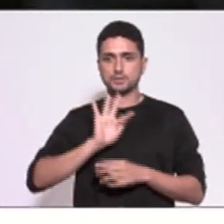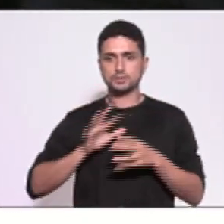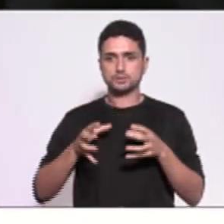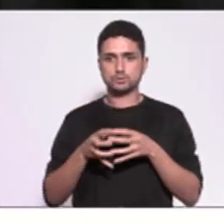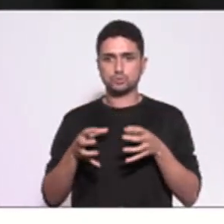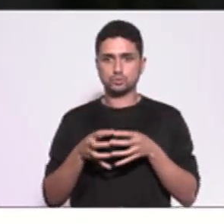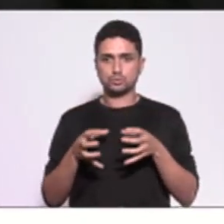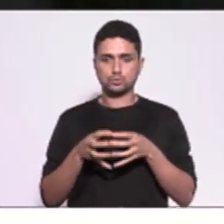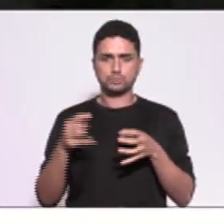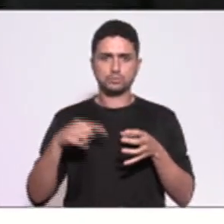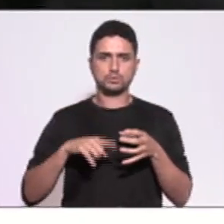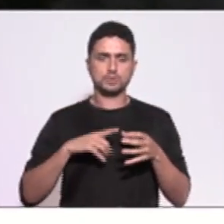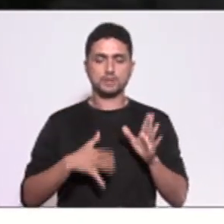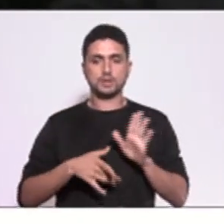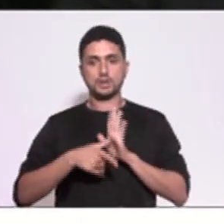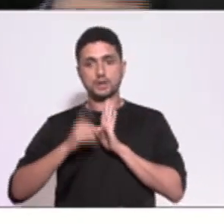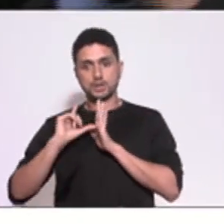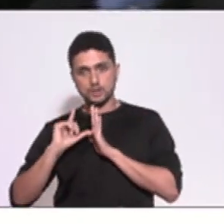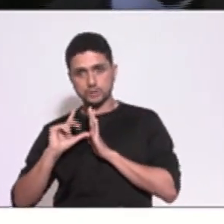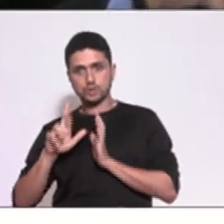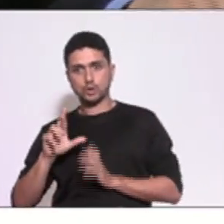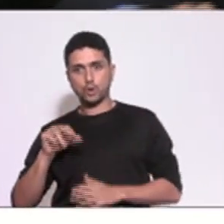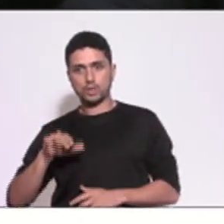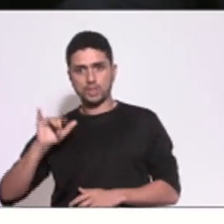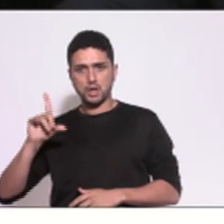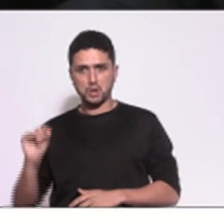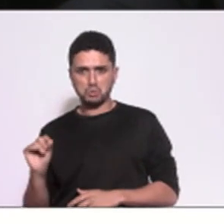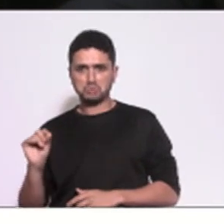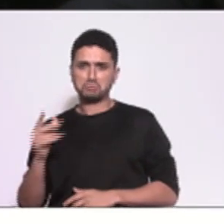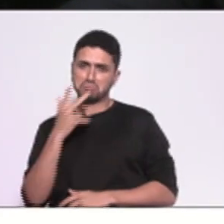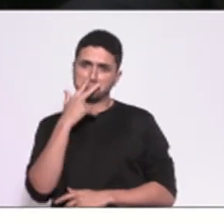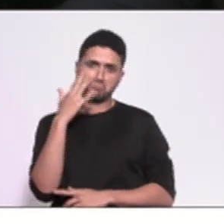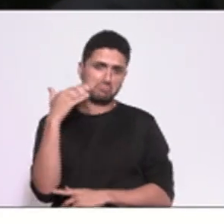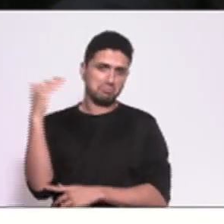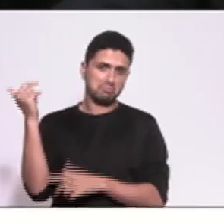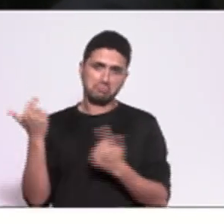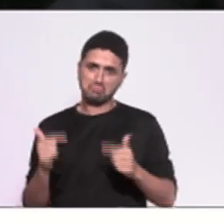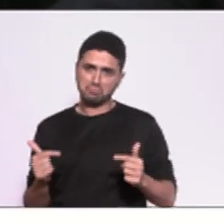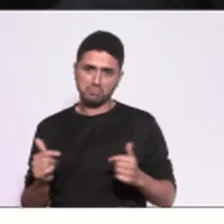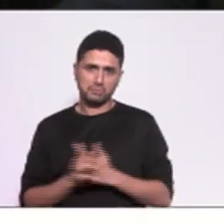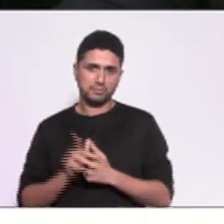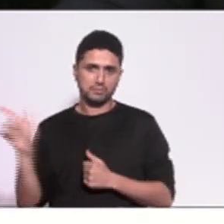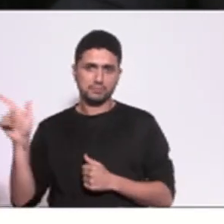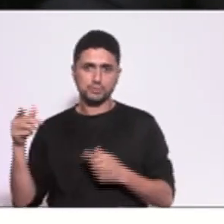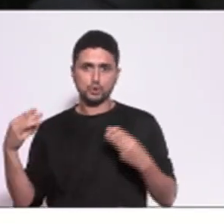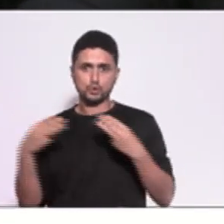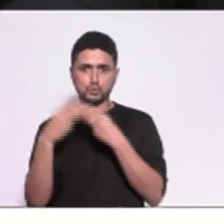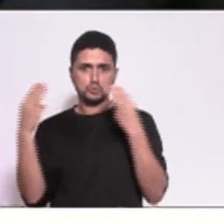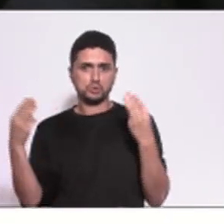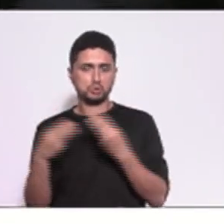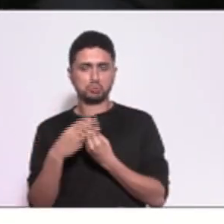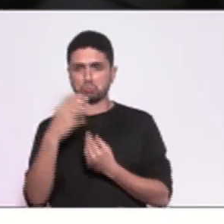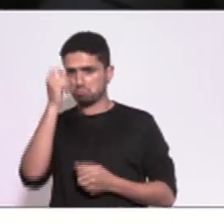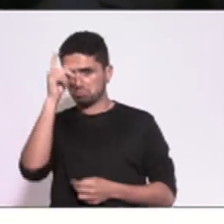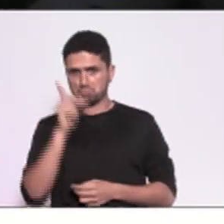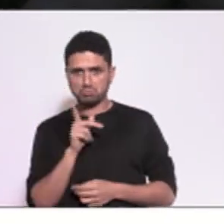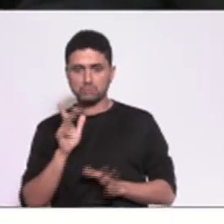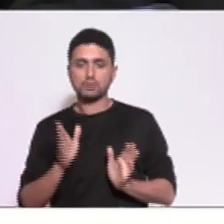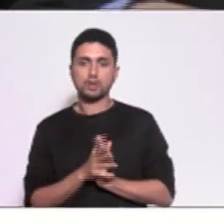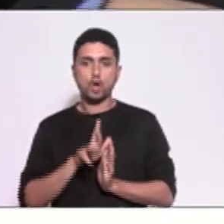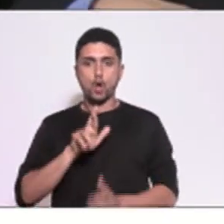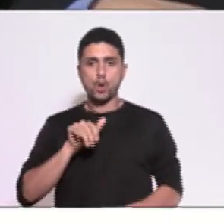antes do Ronaldo era uma instituição que poucos conheciam, acho que até os judeus não conheciam bem. E depois do Ronaldo ele mostrou a cara.